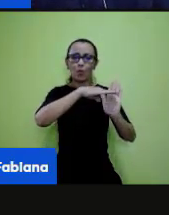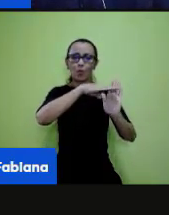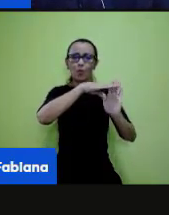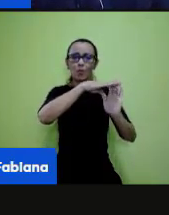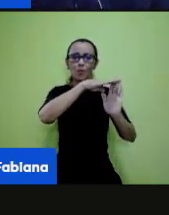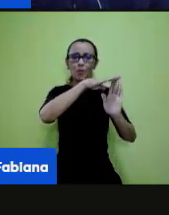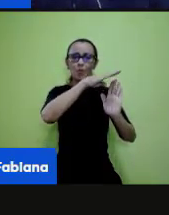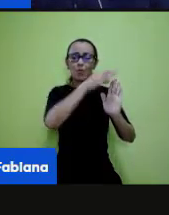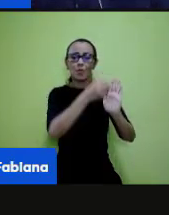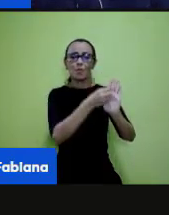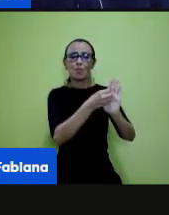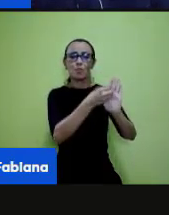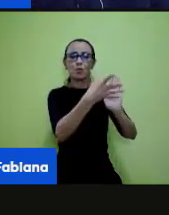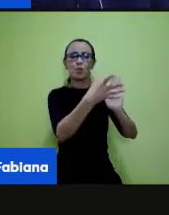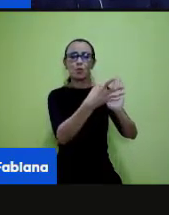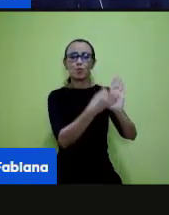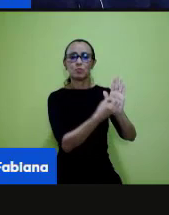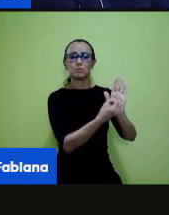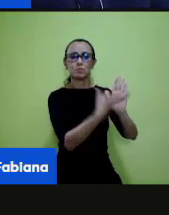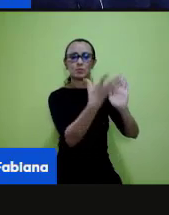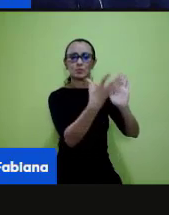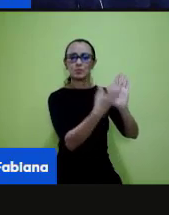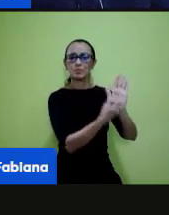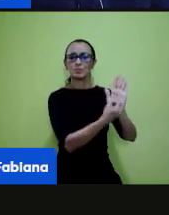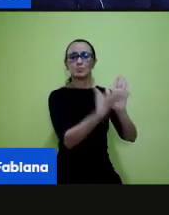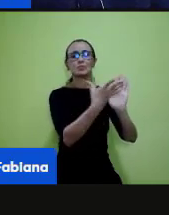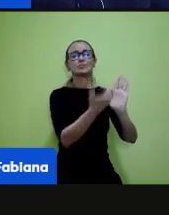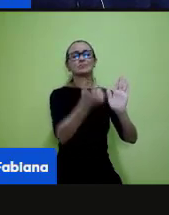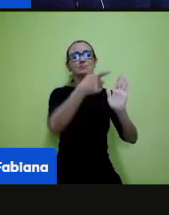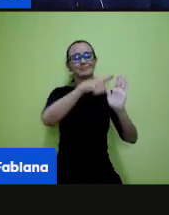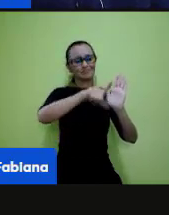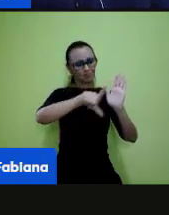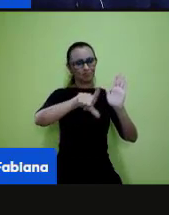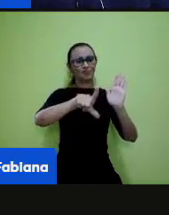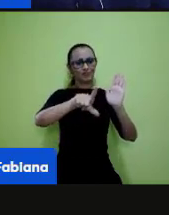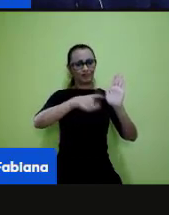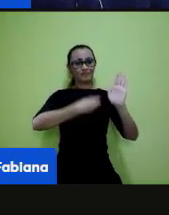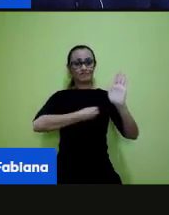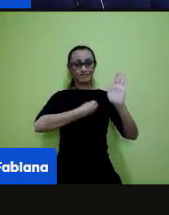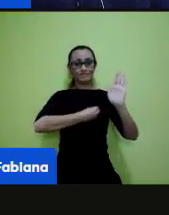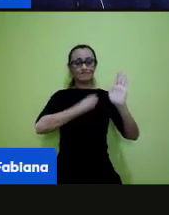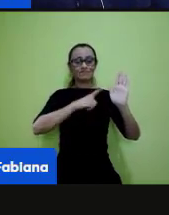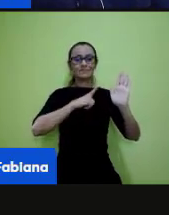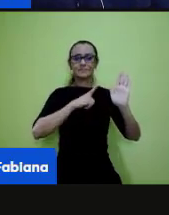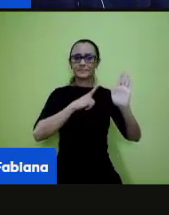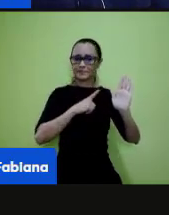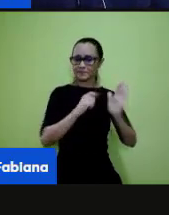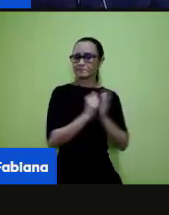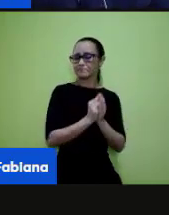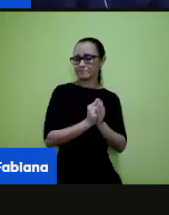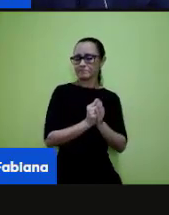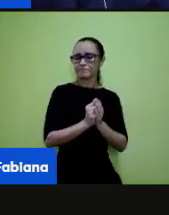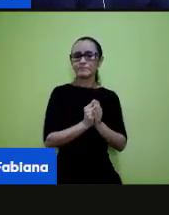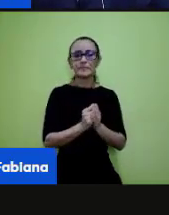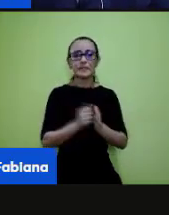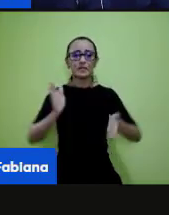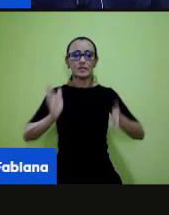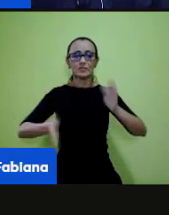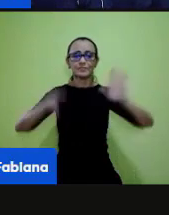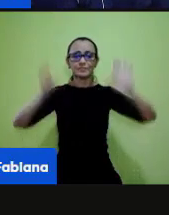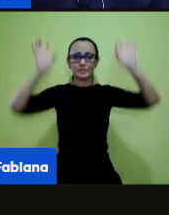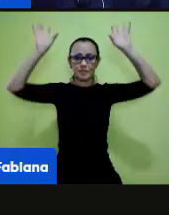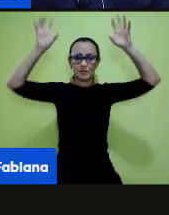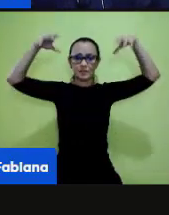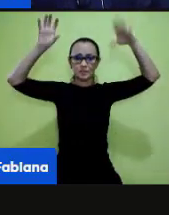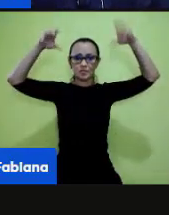ovo, larva, pupa e mosquito adulto, novamente. Muito provavelmente, no período de chuva, aumenta a